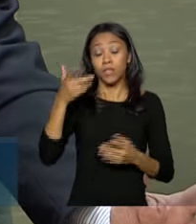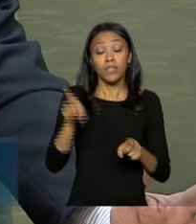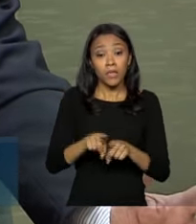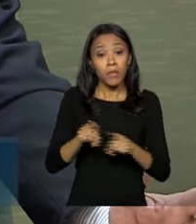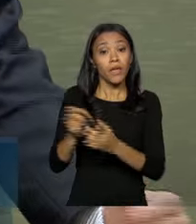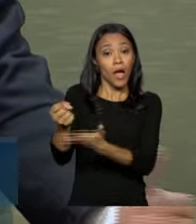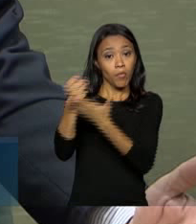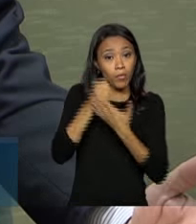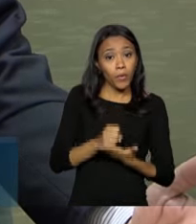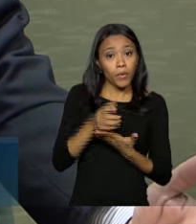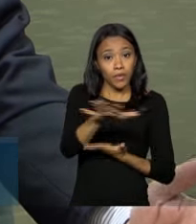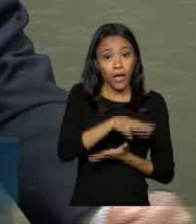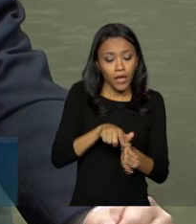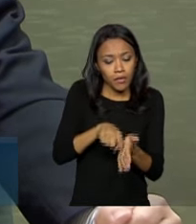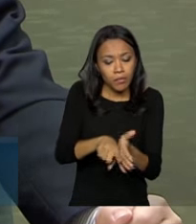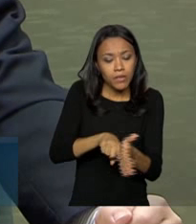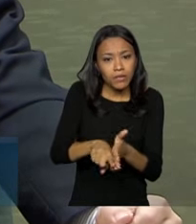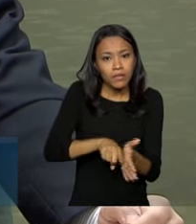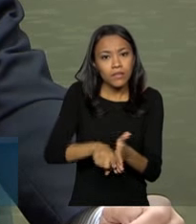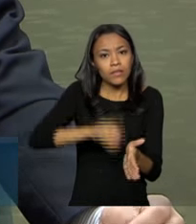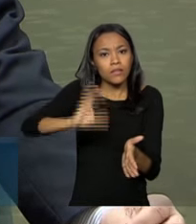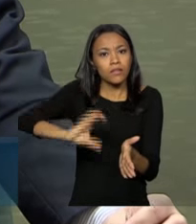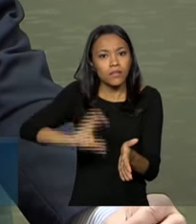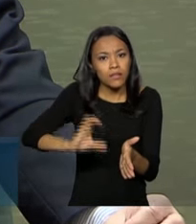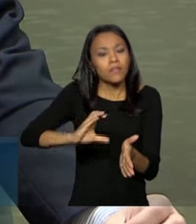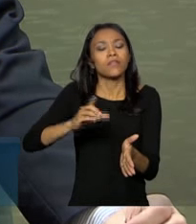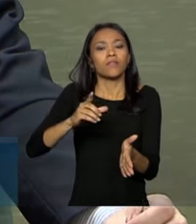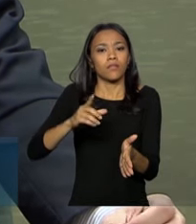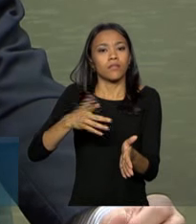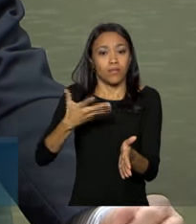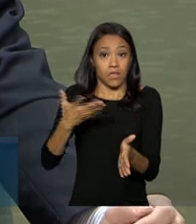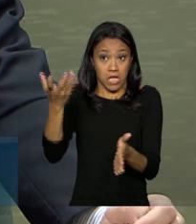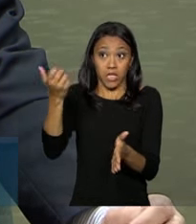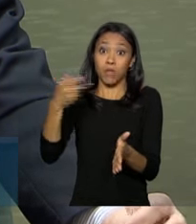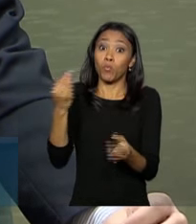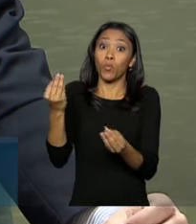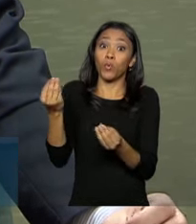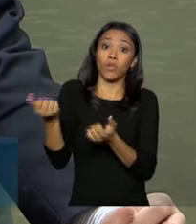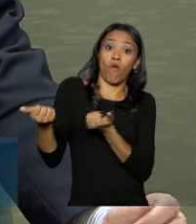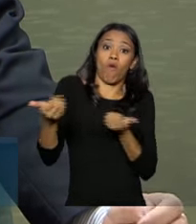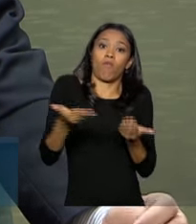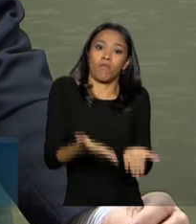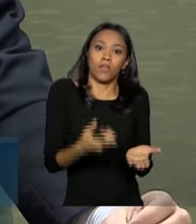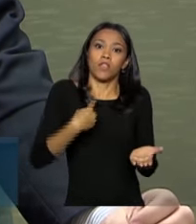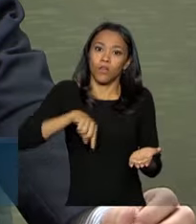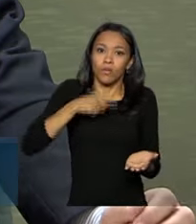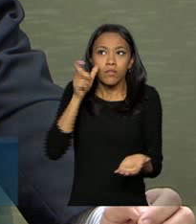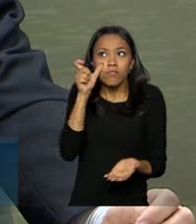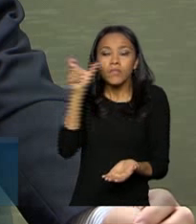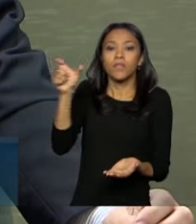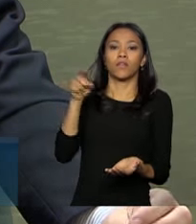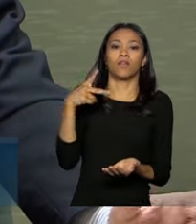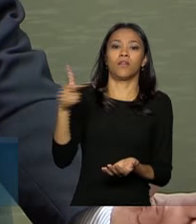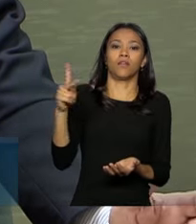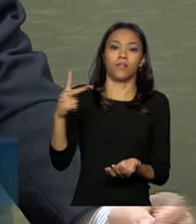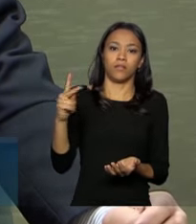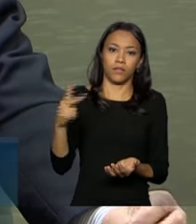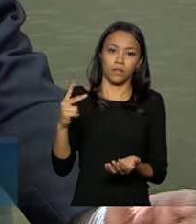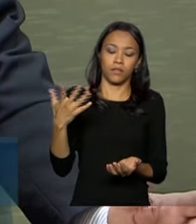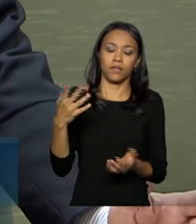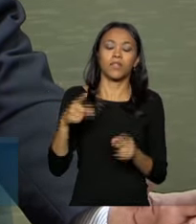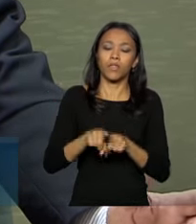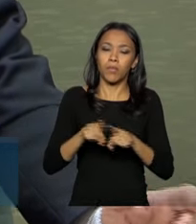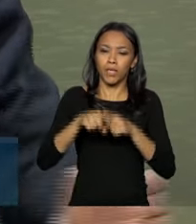científica. Os alemães têm muito a oferecer, mas também temos muito interesse, por exemplo, em cooperar com eles na área de energia